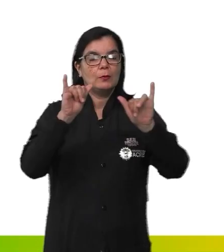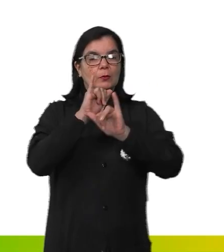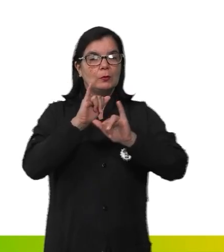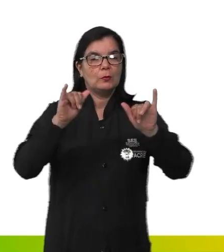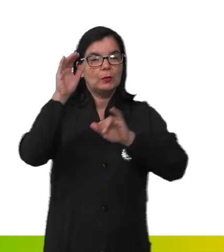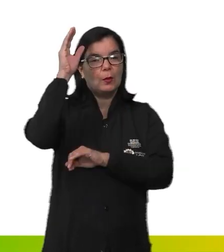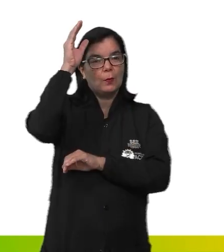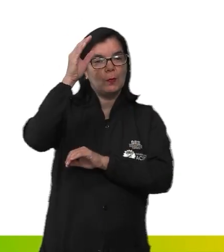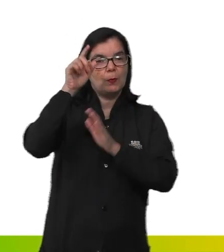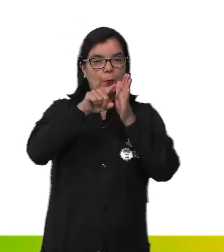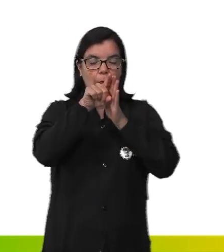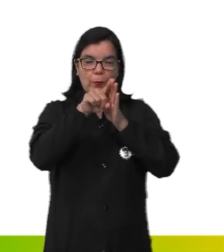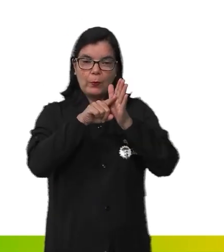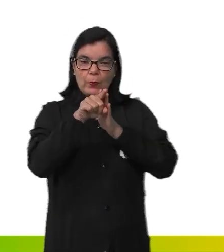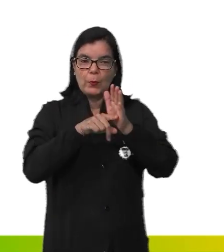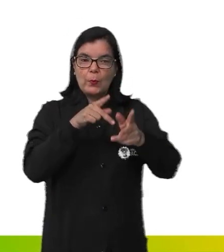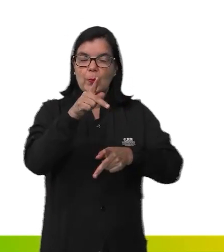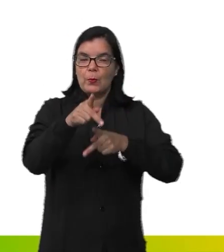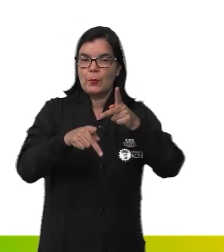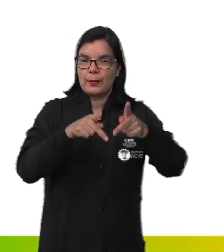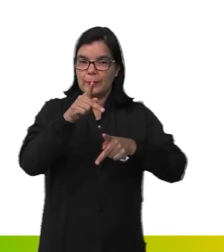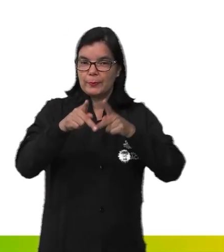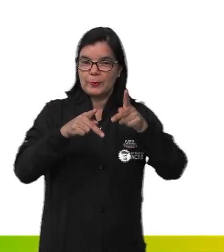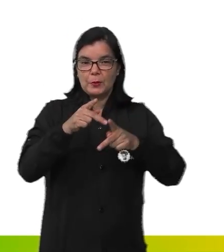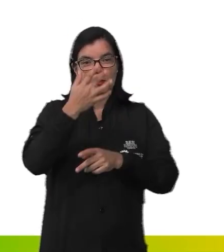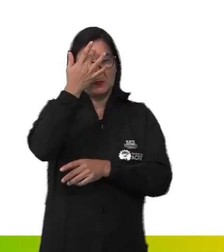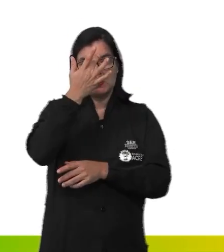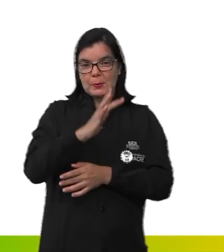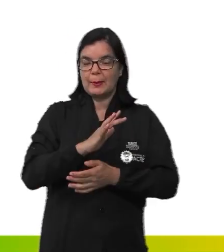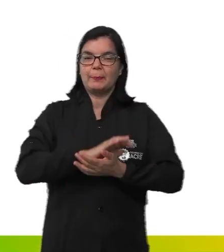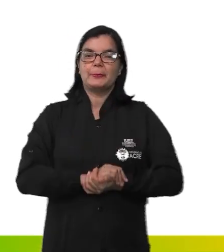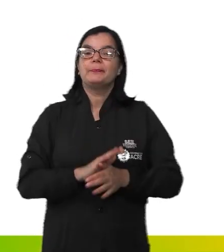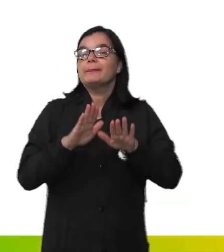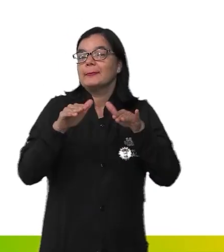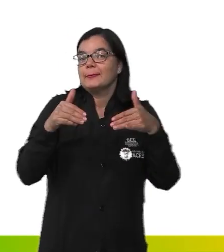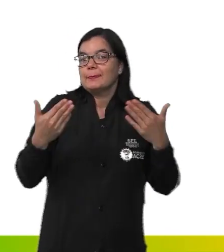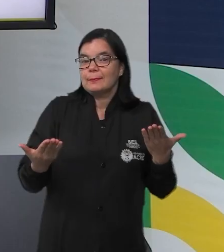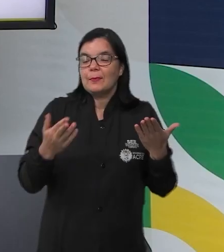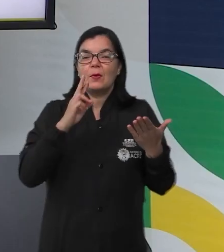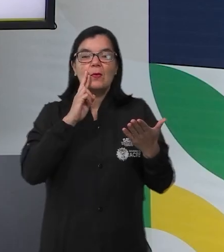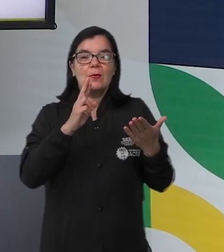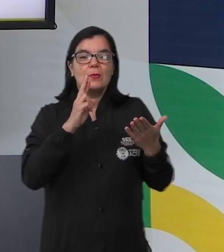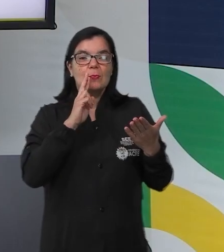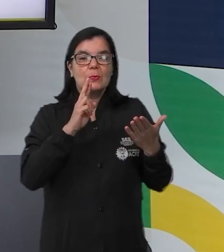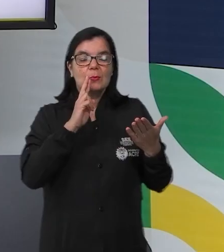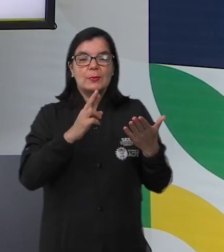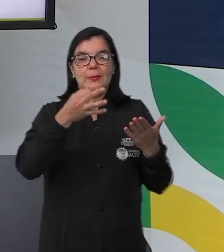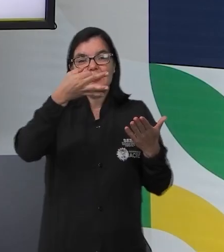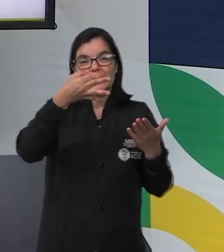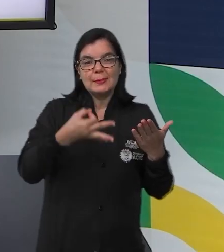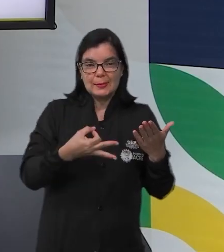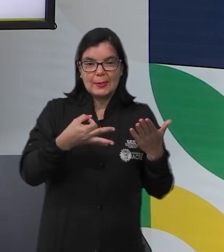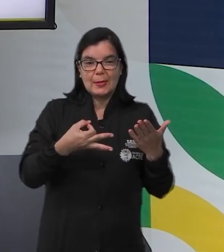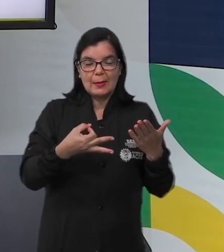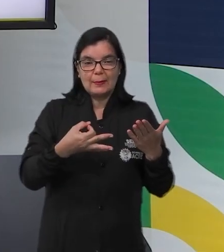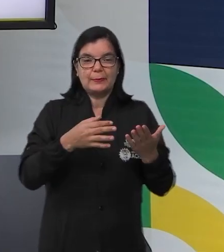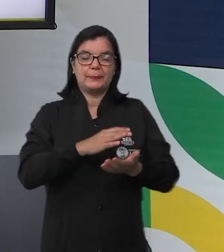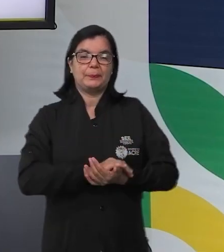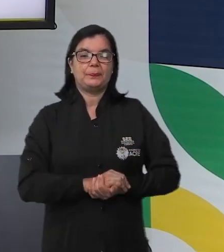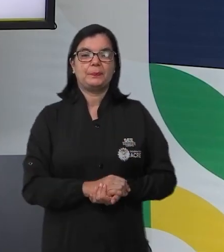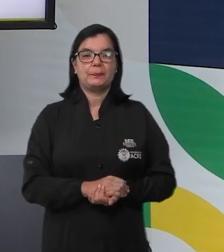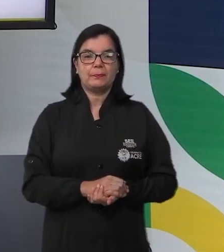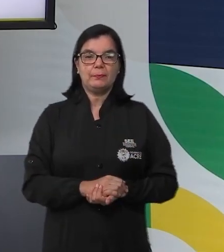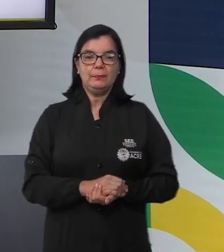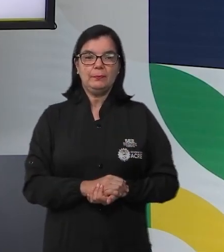E: divulgar o conhecimento científico para o público leigo. E aí, pessoal, qual das alternativas seria a